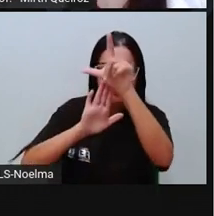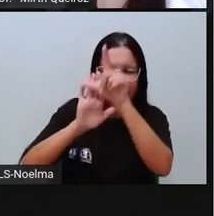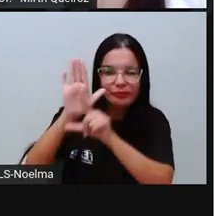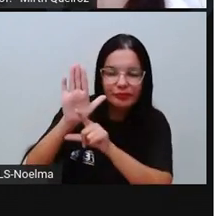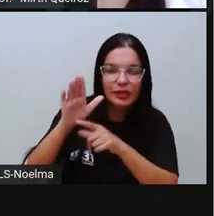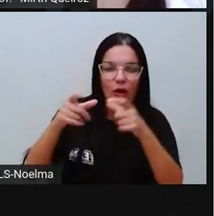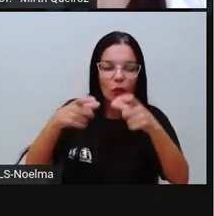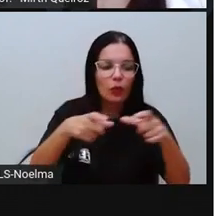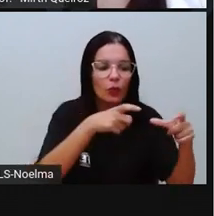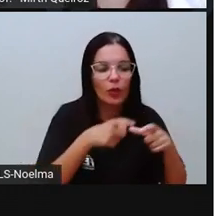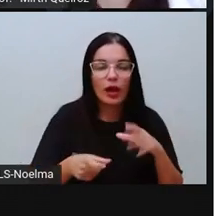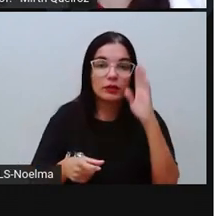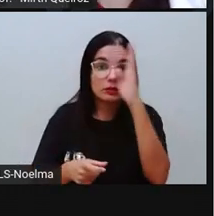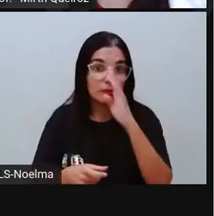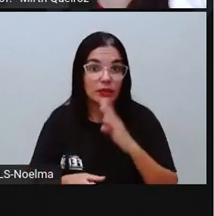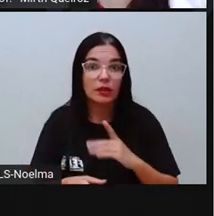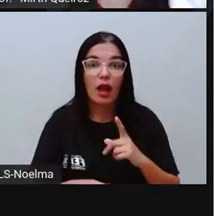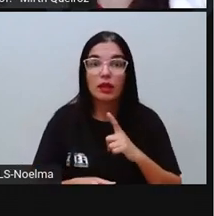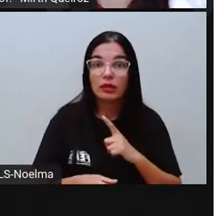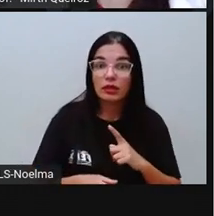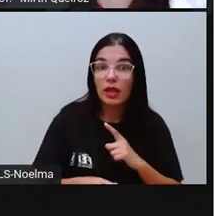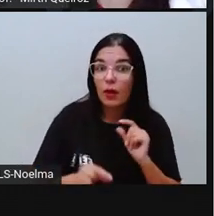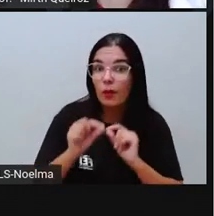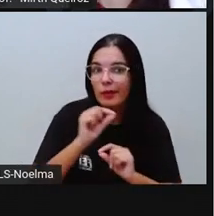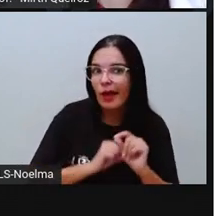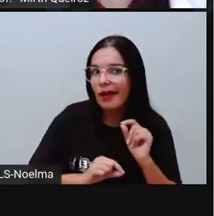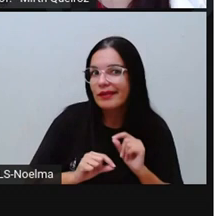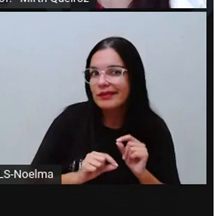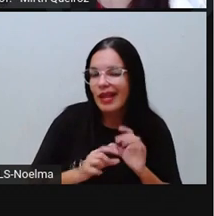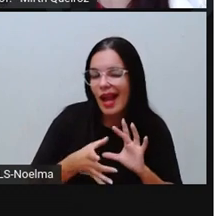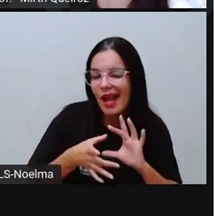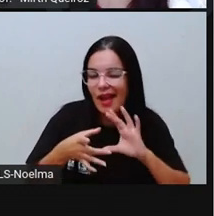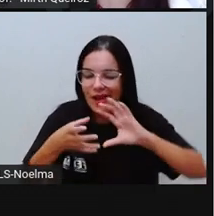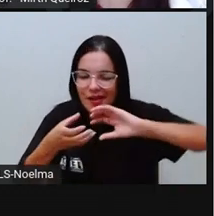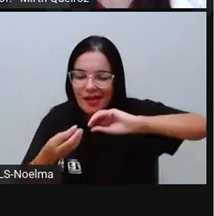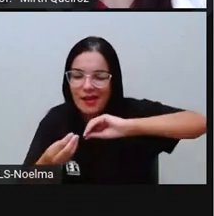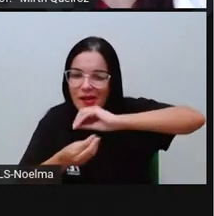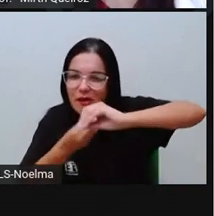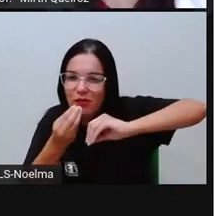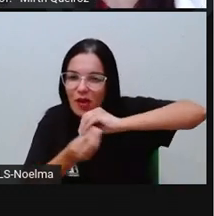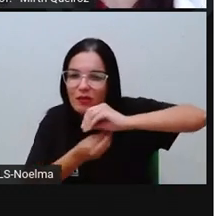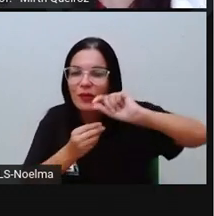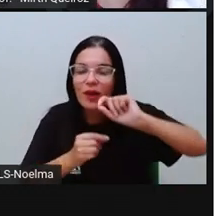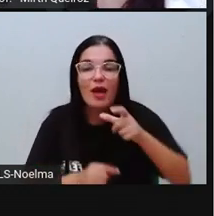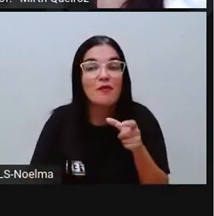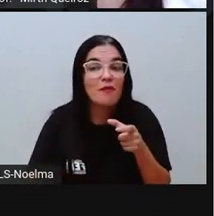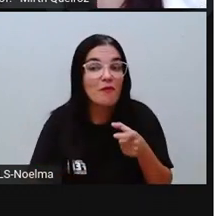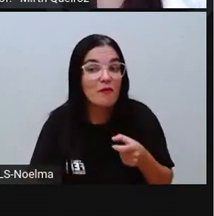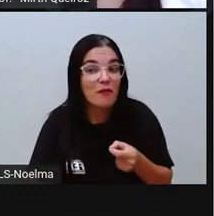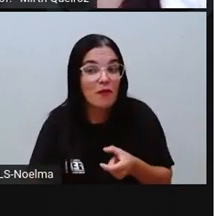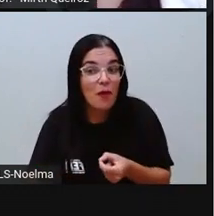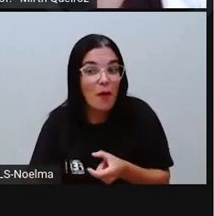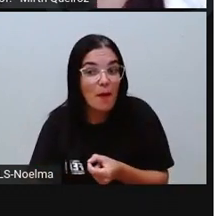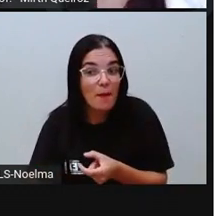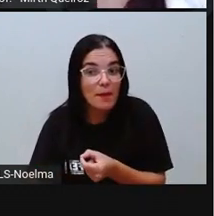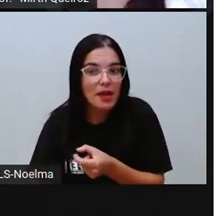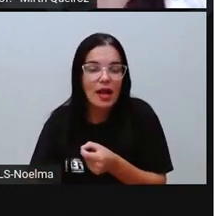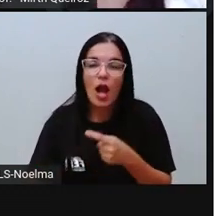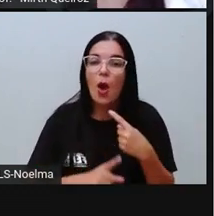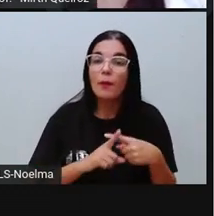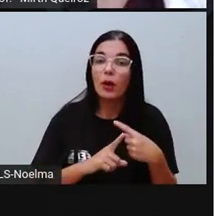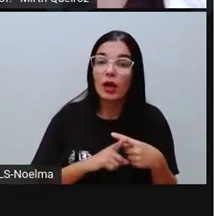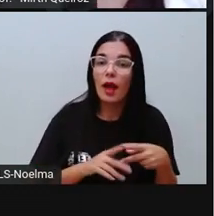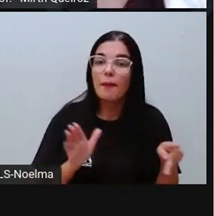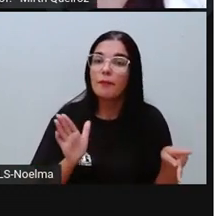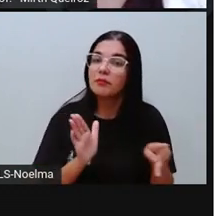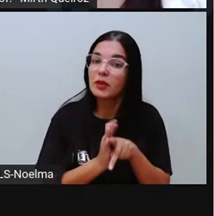outros locais aí do Brasil, tem a ver com formiga, né? Por que formiga? Porque formiga faz parte da alimentação deste animal,